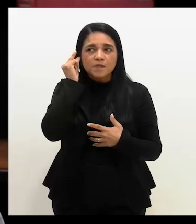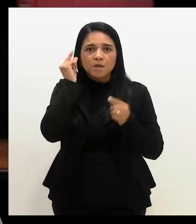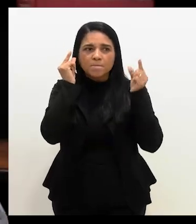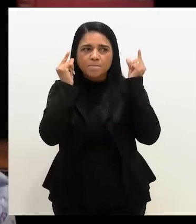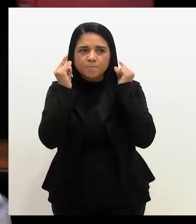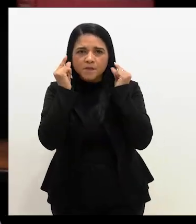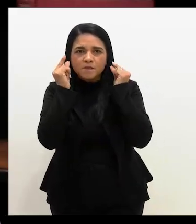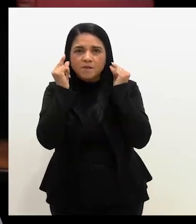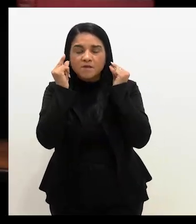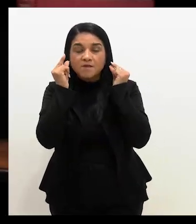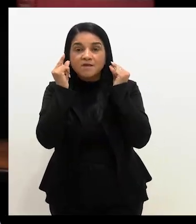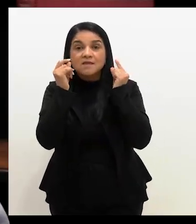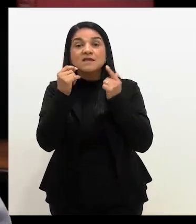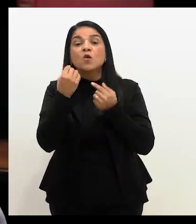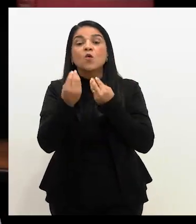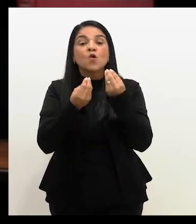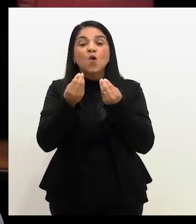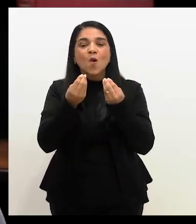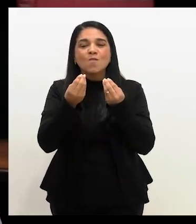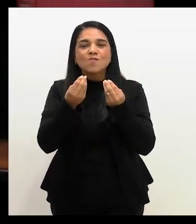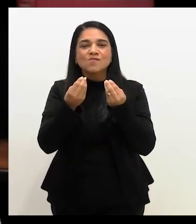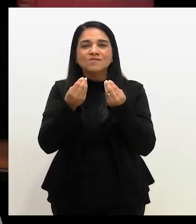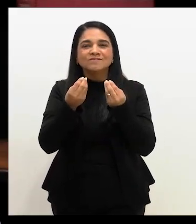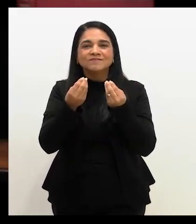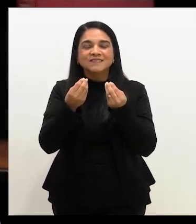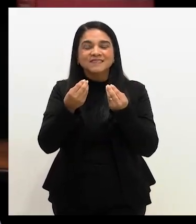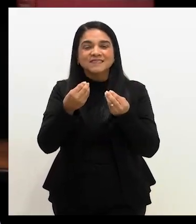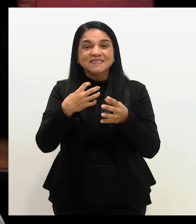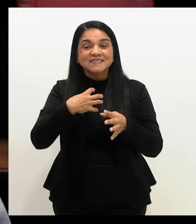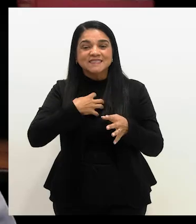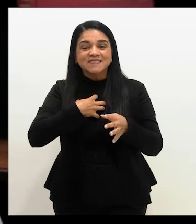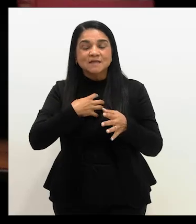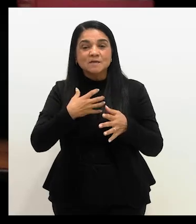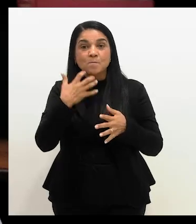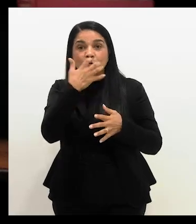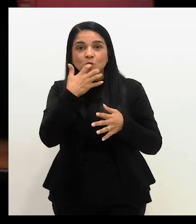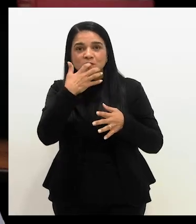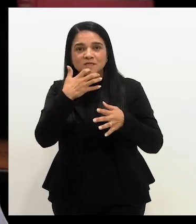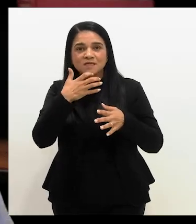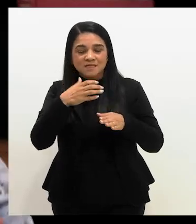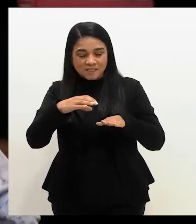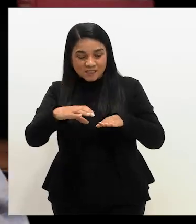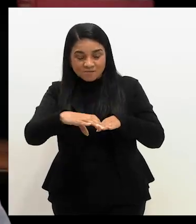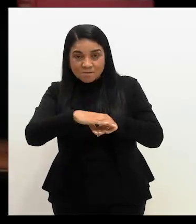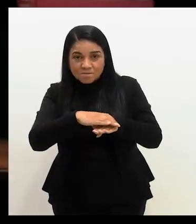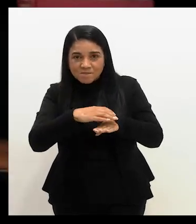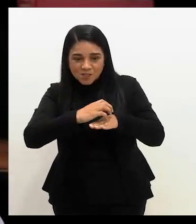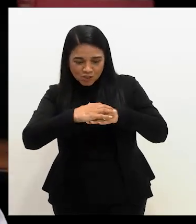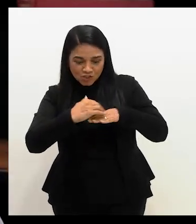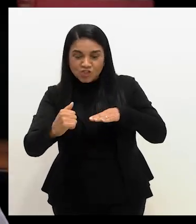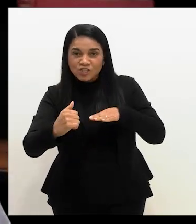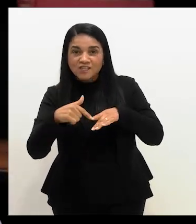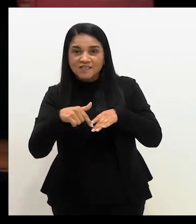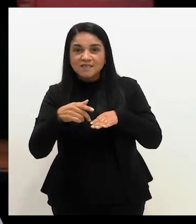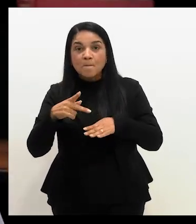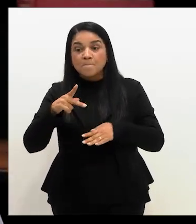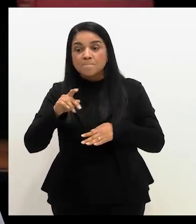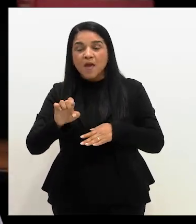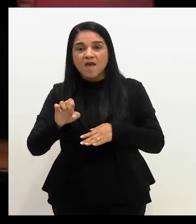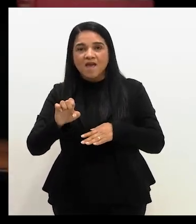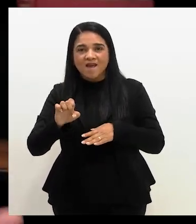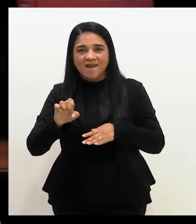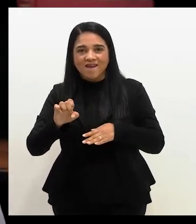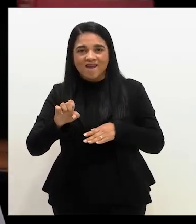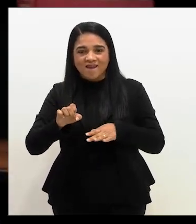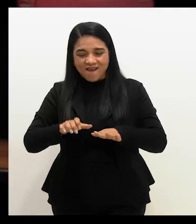perda auditiva bilateral, que eles trabalham cantando com os pés descalços para poder sentir a vibração no som.